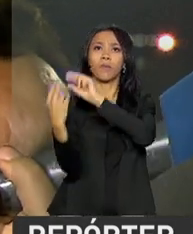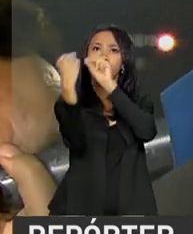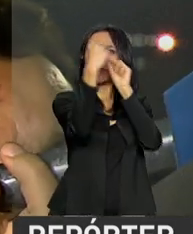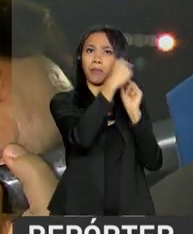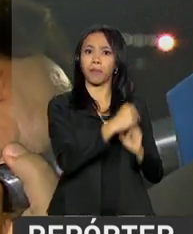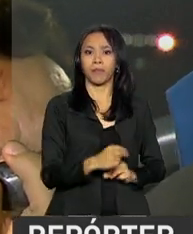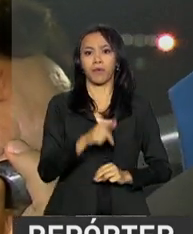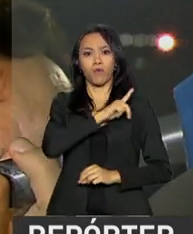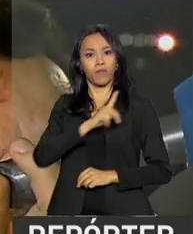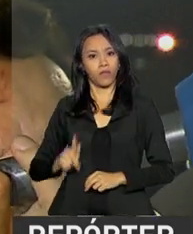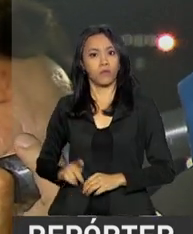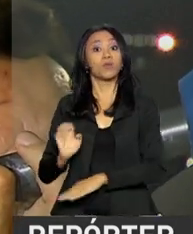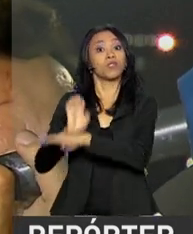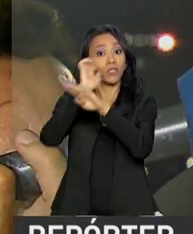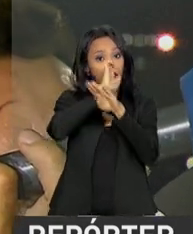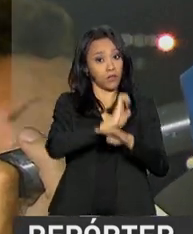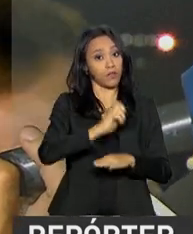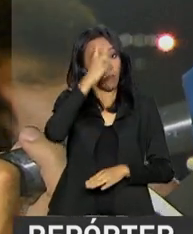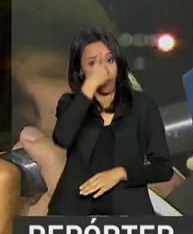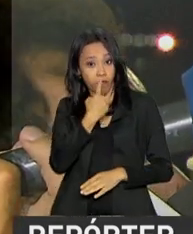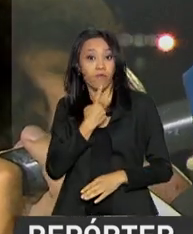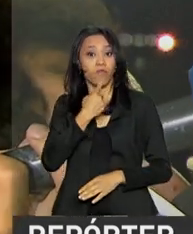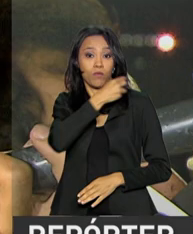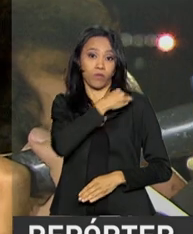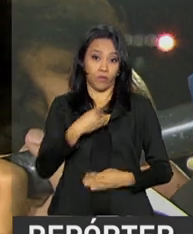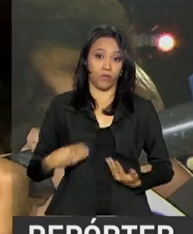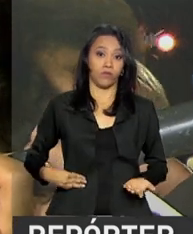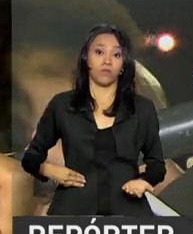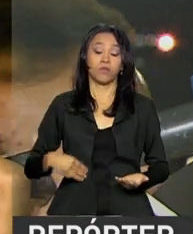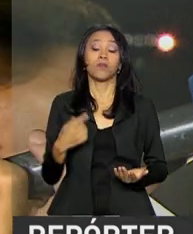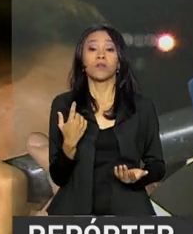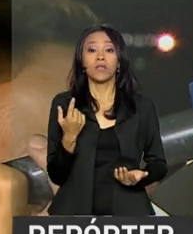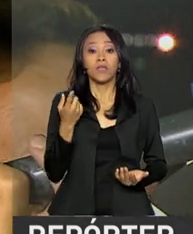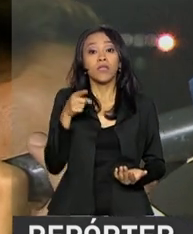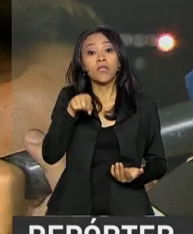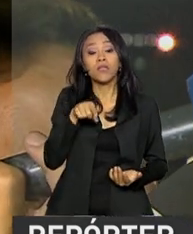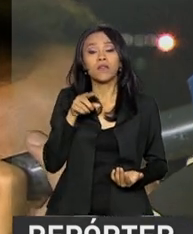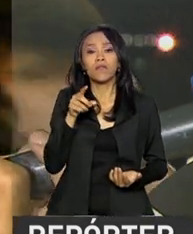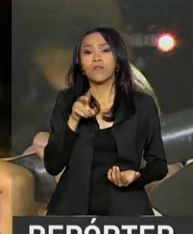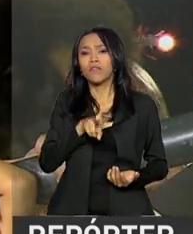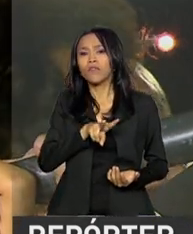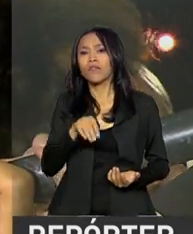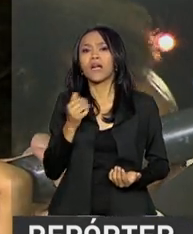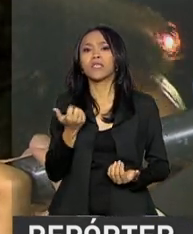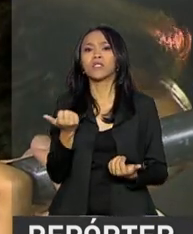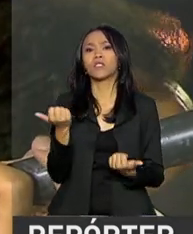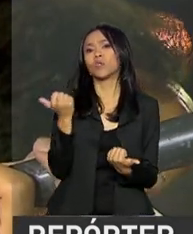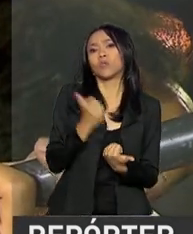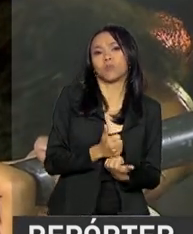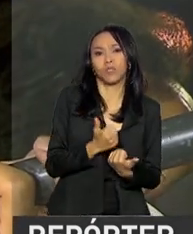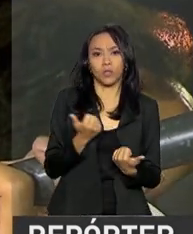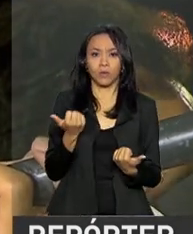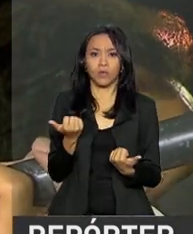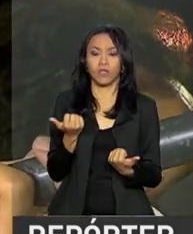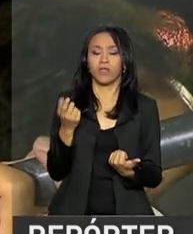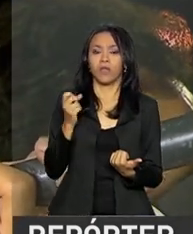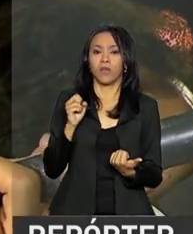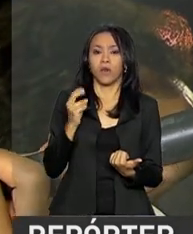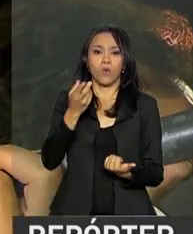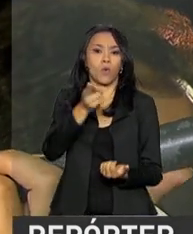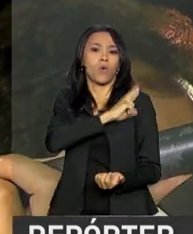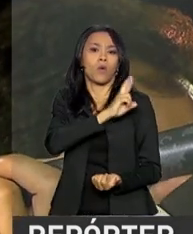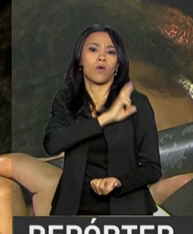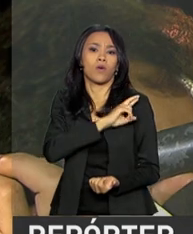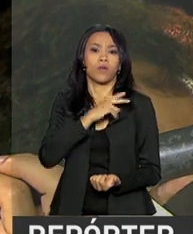dos estados do ministério da segurança pública não vê em substituição aos estados e não retira nada da